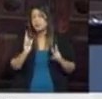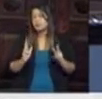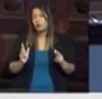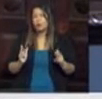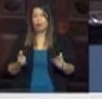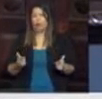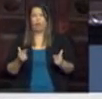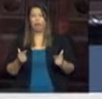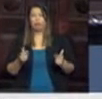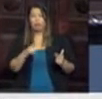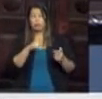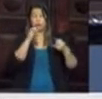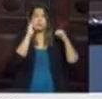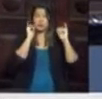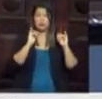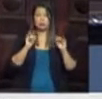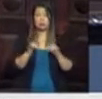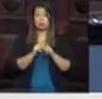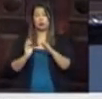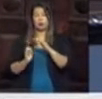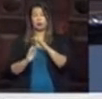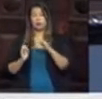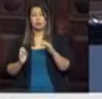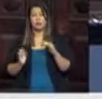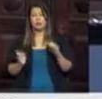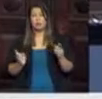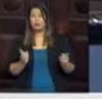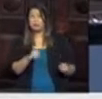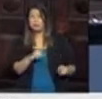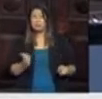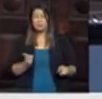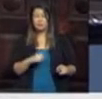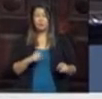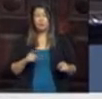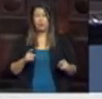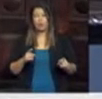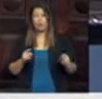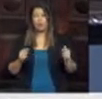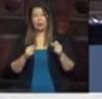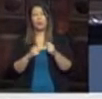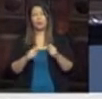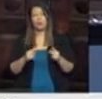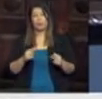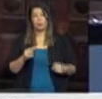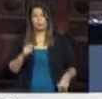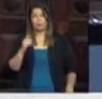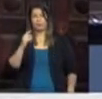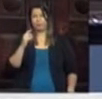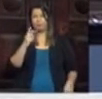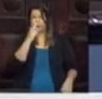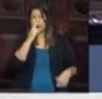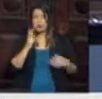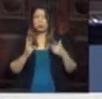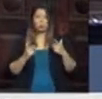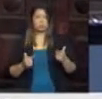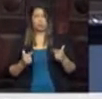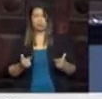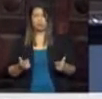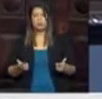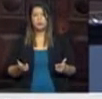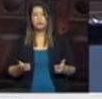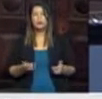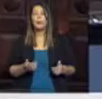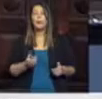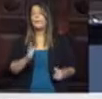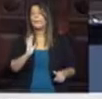e o desenvolvimento econômico. Hoje, numa pasta só, que é a Casa Civil. Mas,